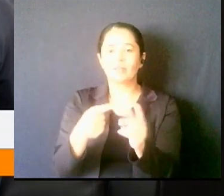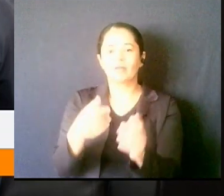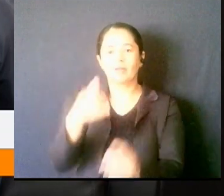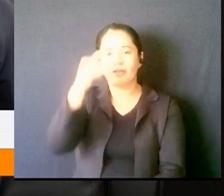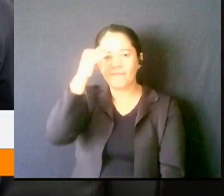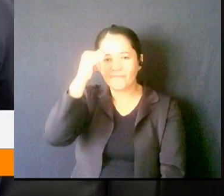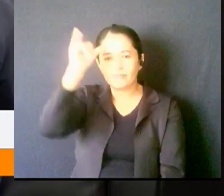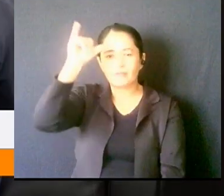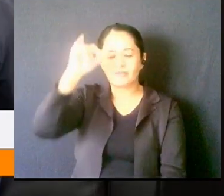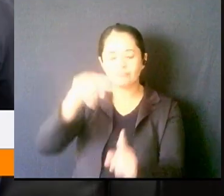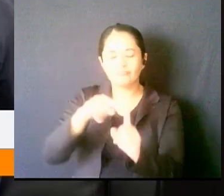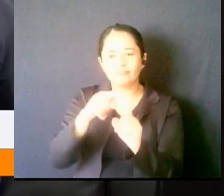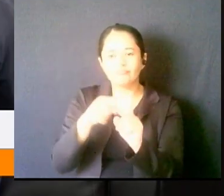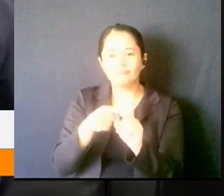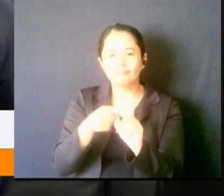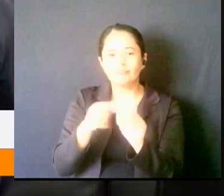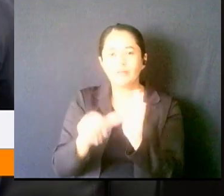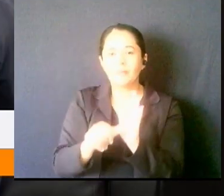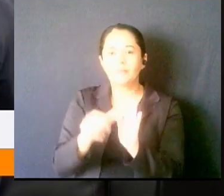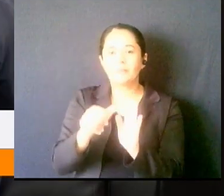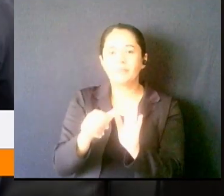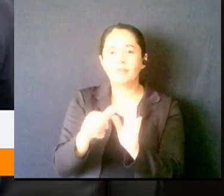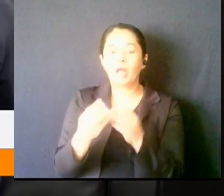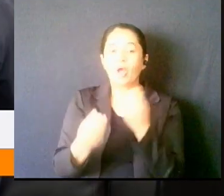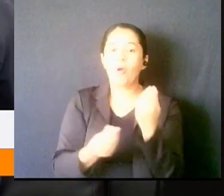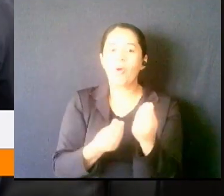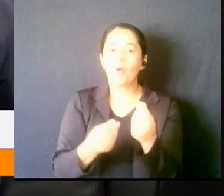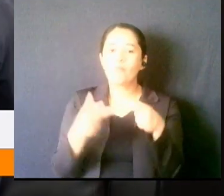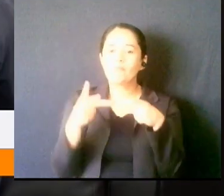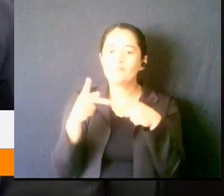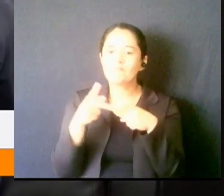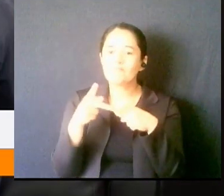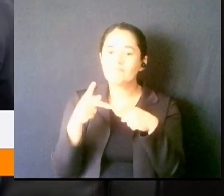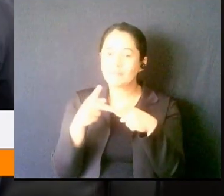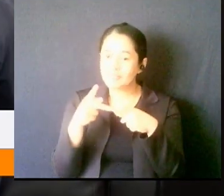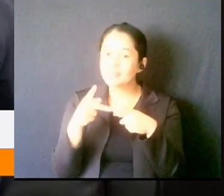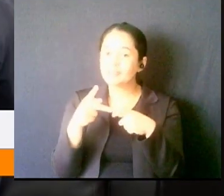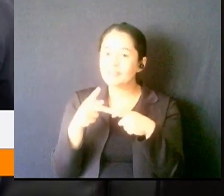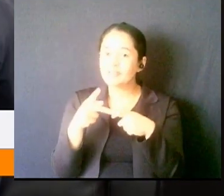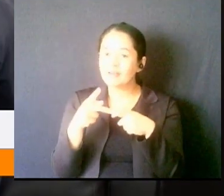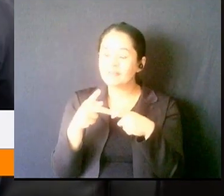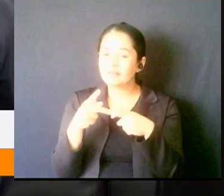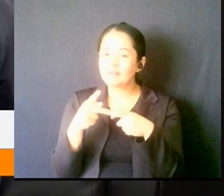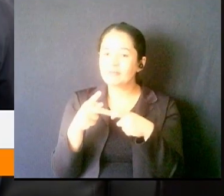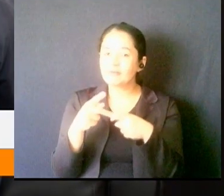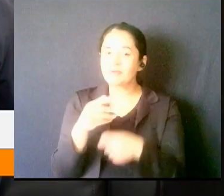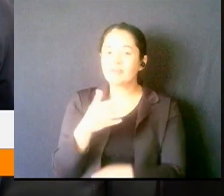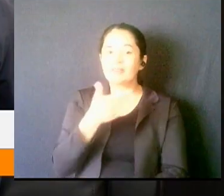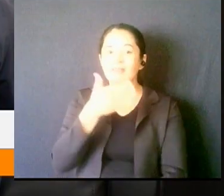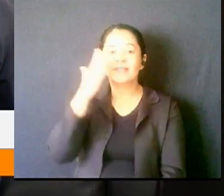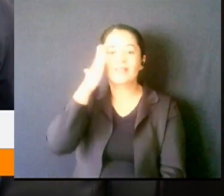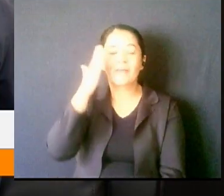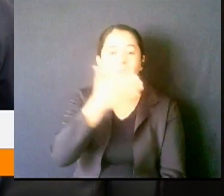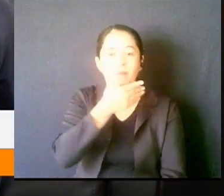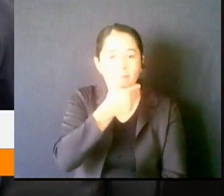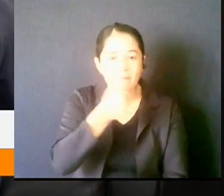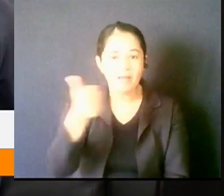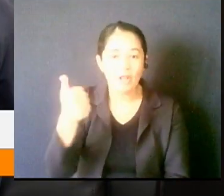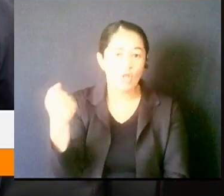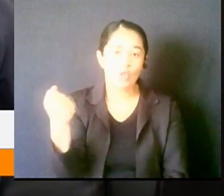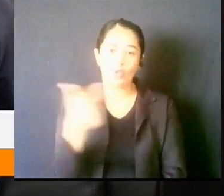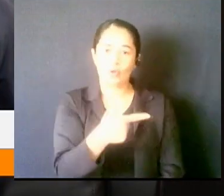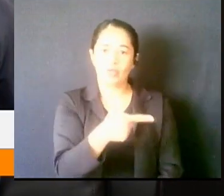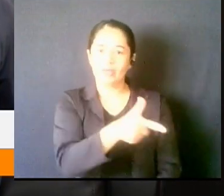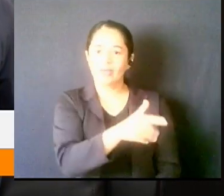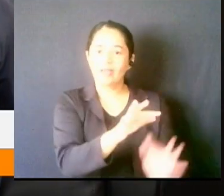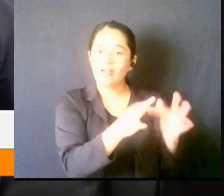está mais na mão do pediatra e da unidade básica do que quando a mãe vai no obstetra ou quando ela leva